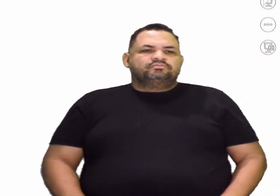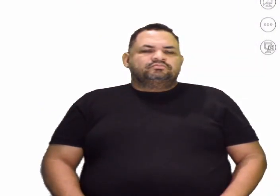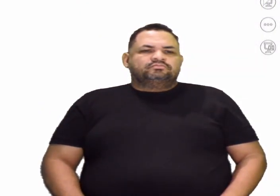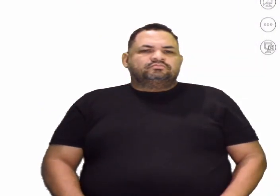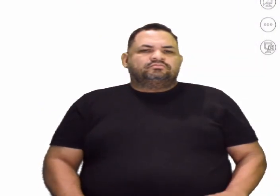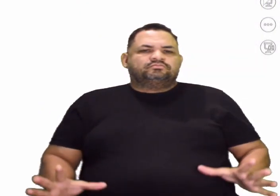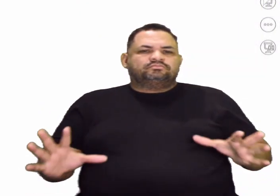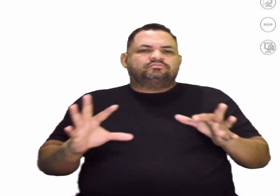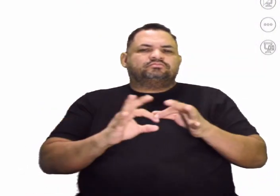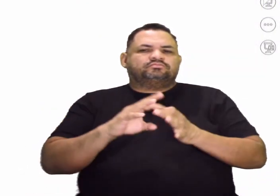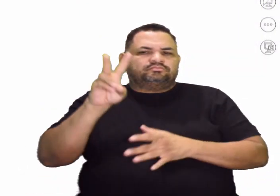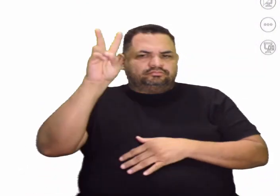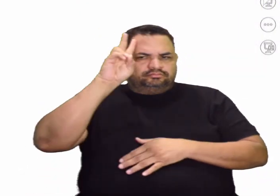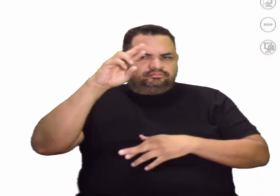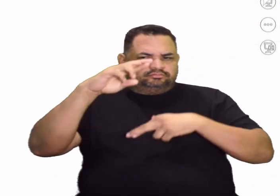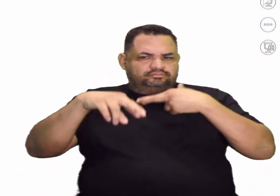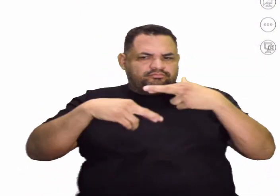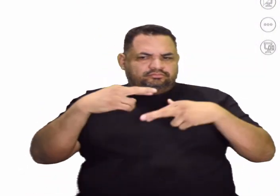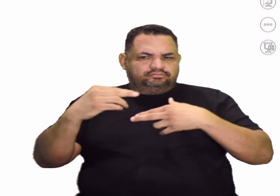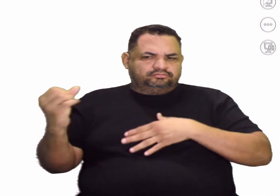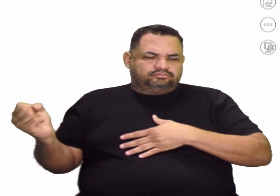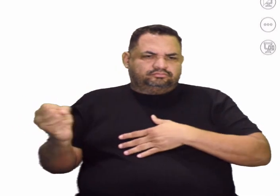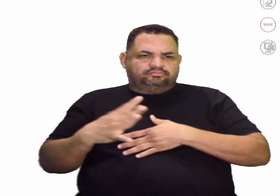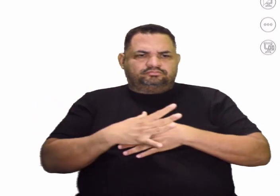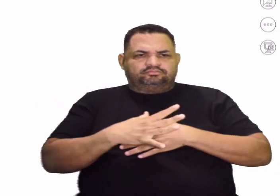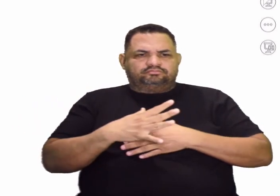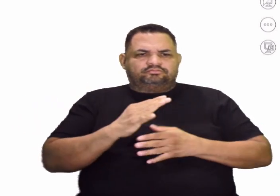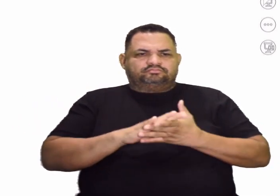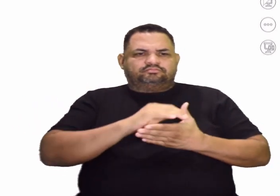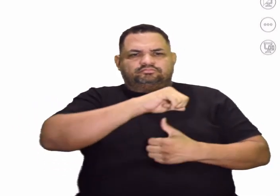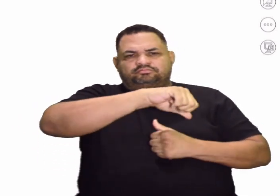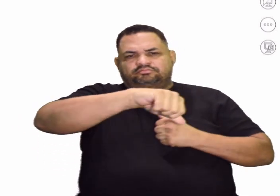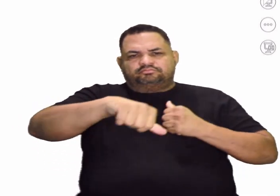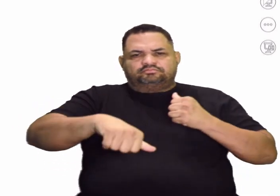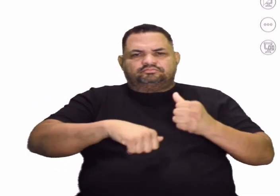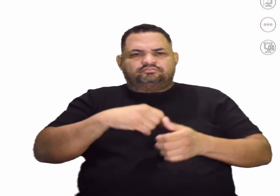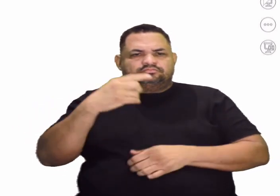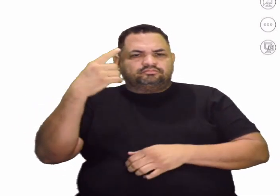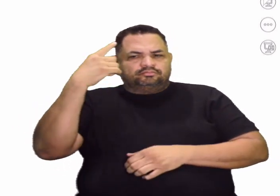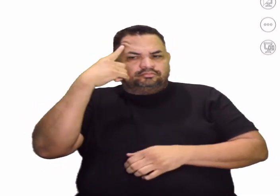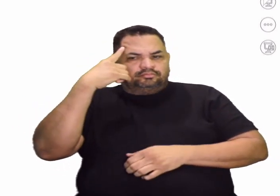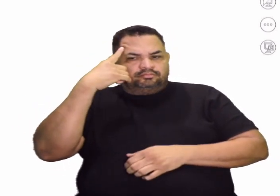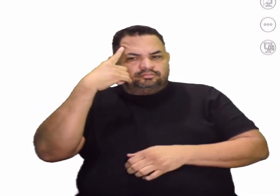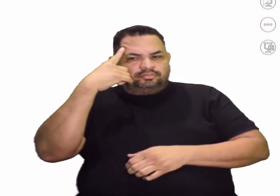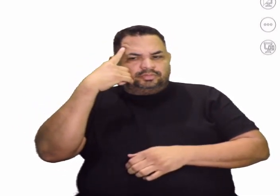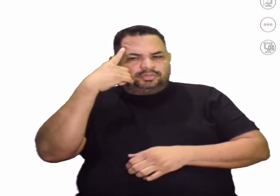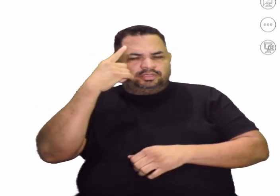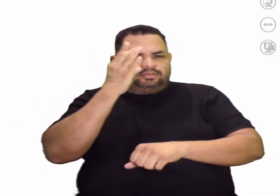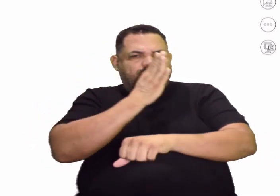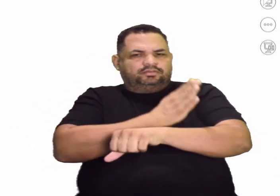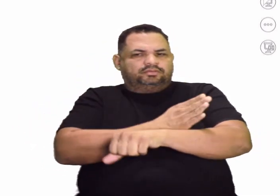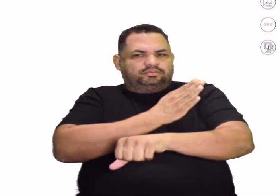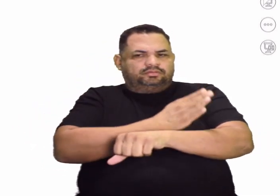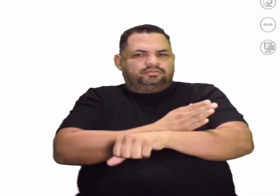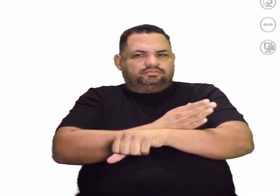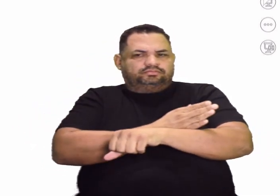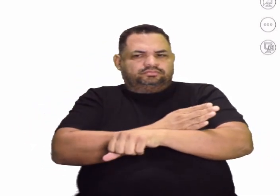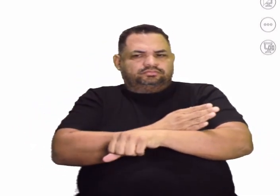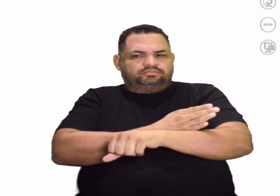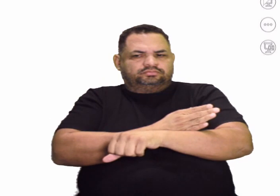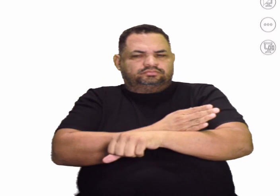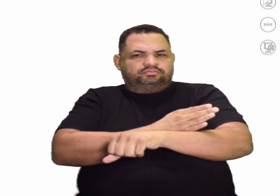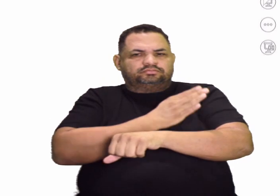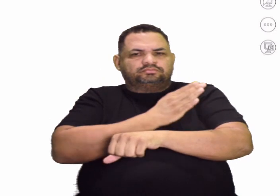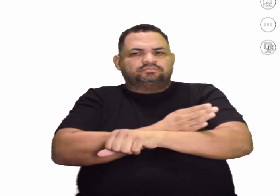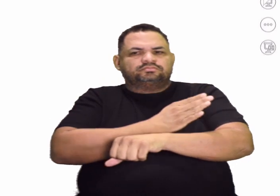O contexto histórico do Renascimento. Gente, ó, a transição do pensamento da Idade Média, vocês perceberam que na Idade